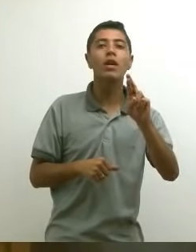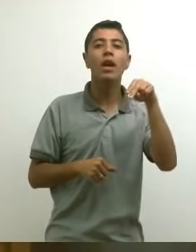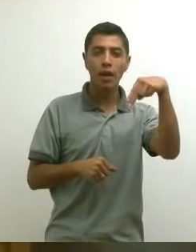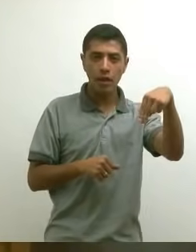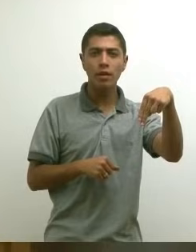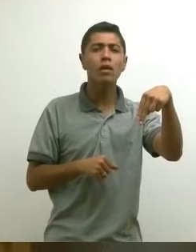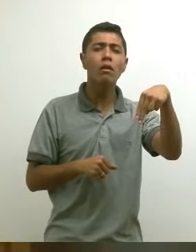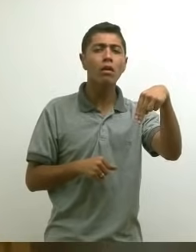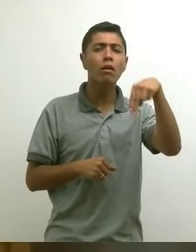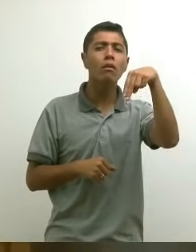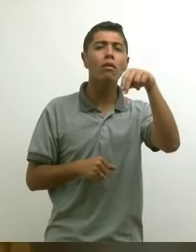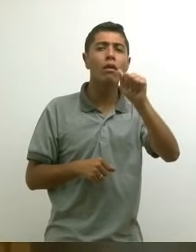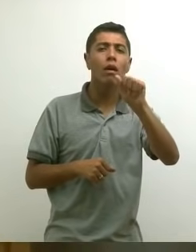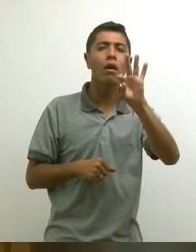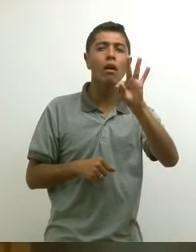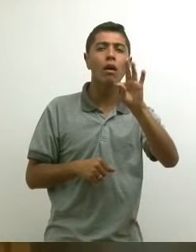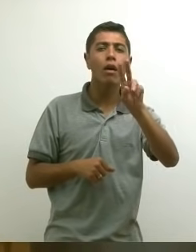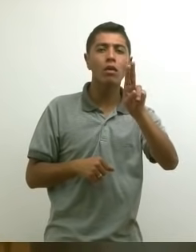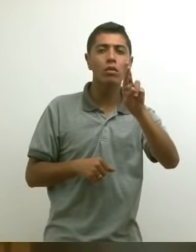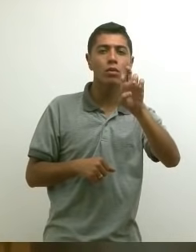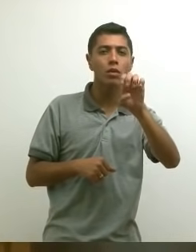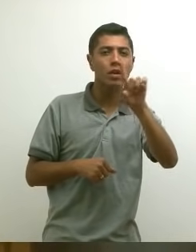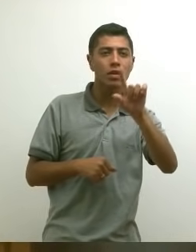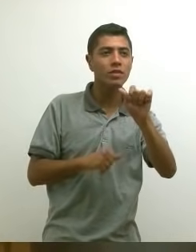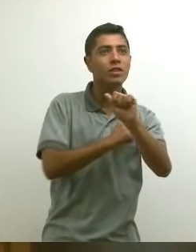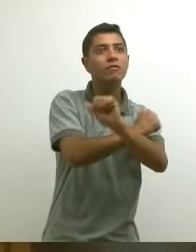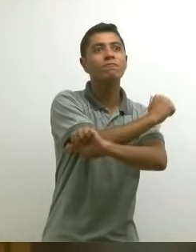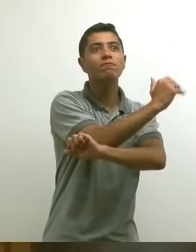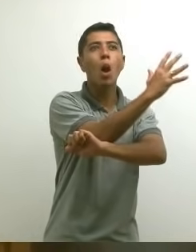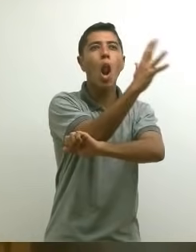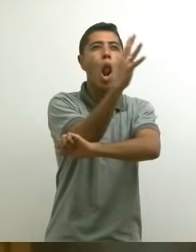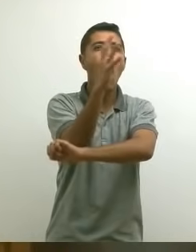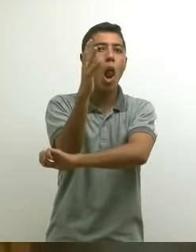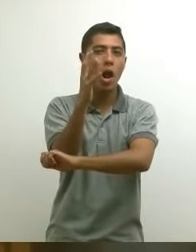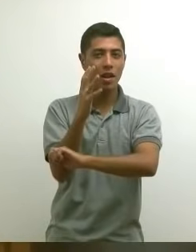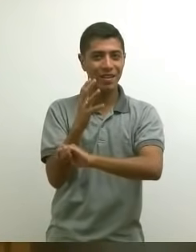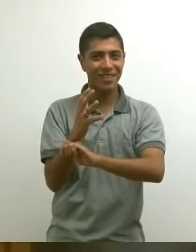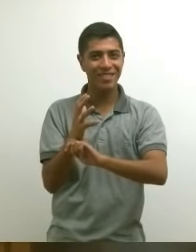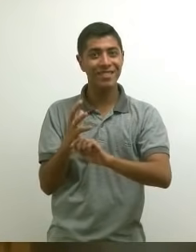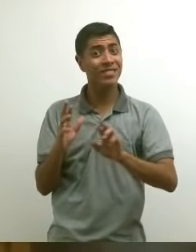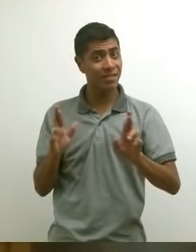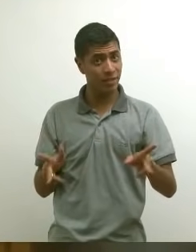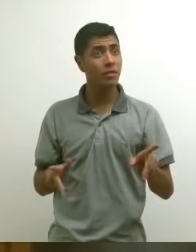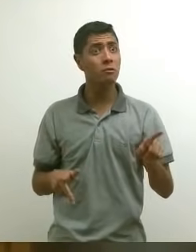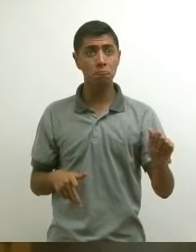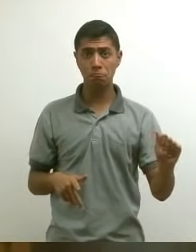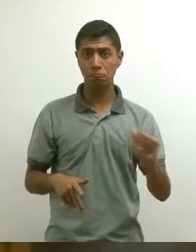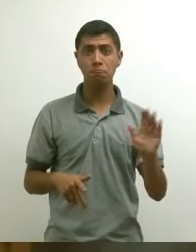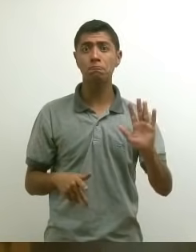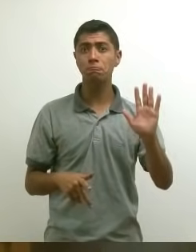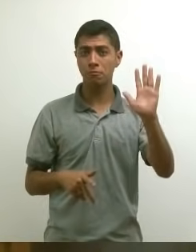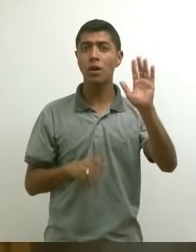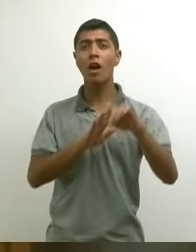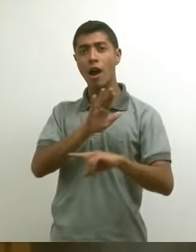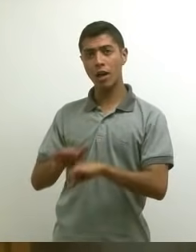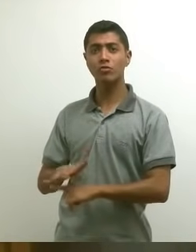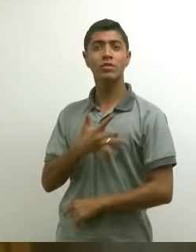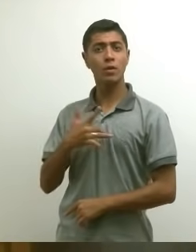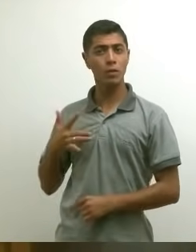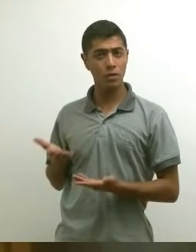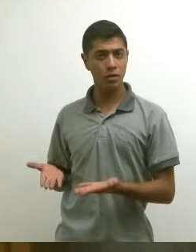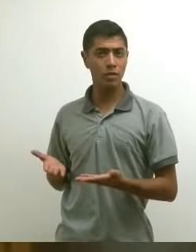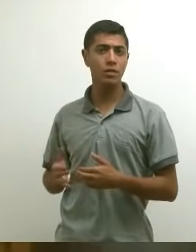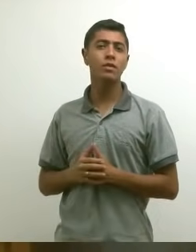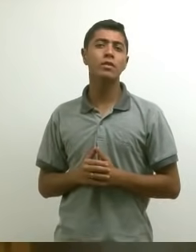para o desenvolvimento da integridade dela como saúde se a gente for pensar no desenvolvimento global é